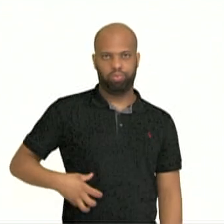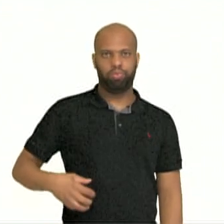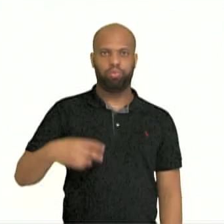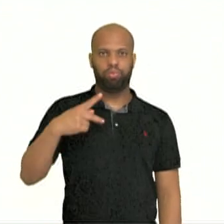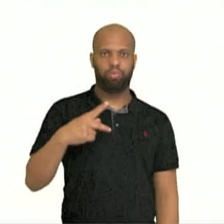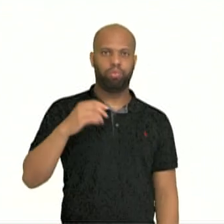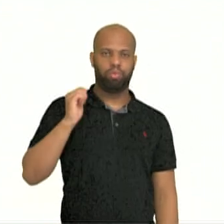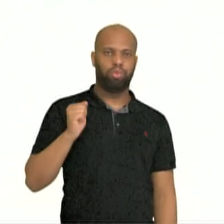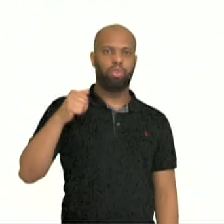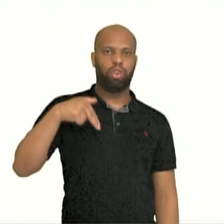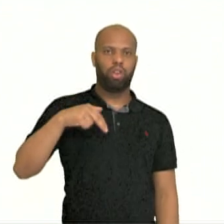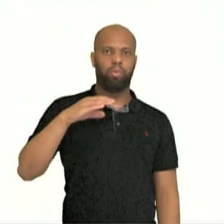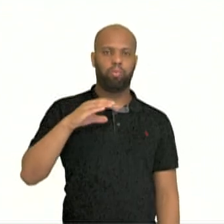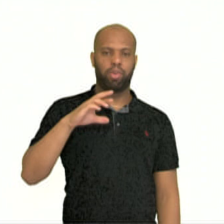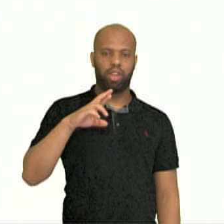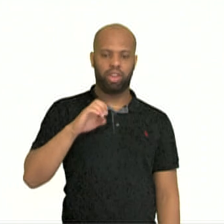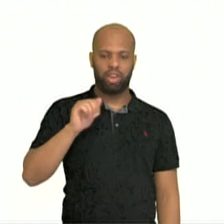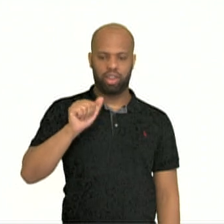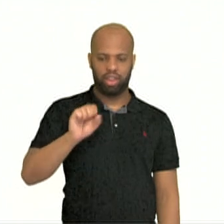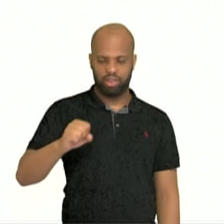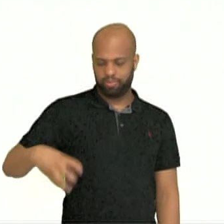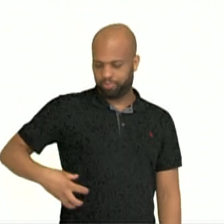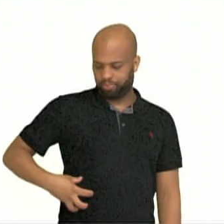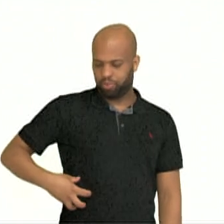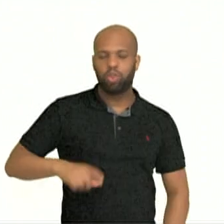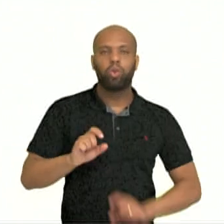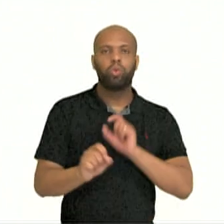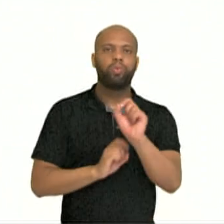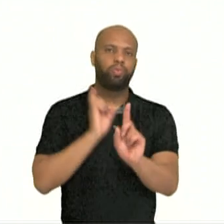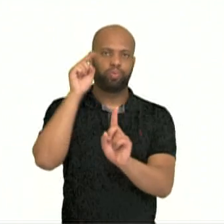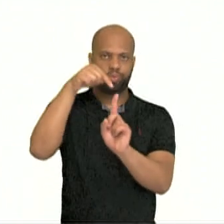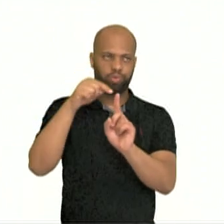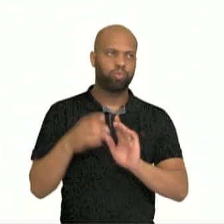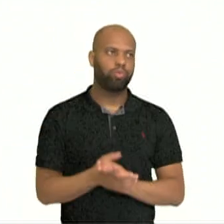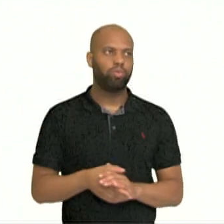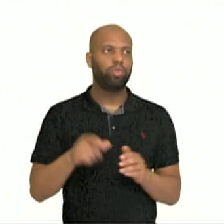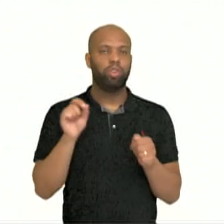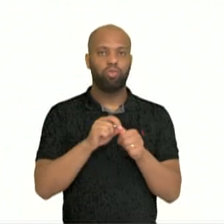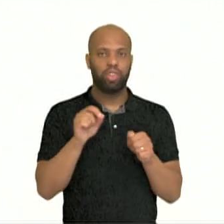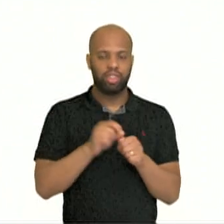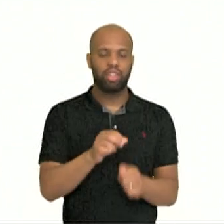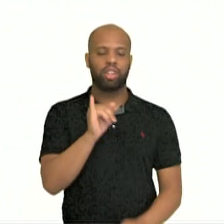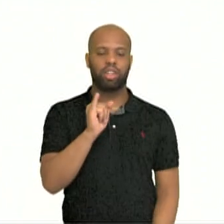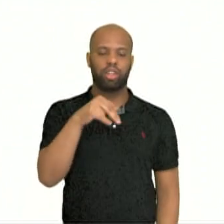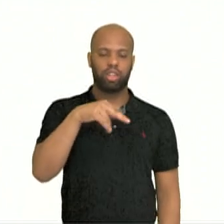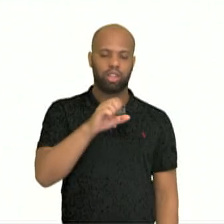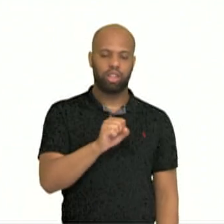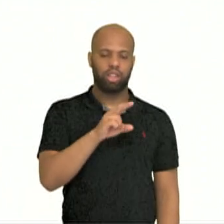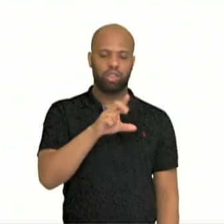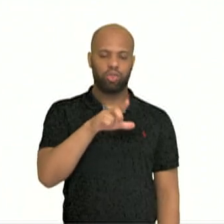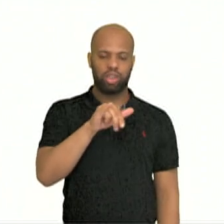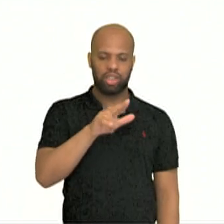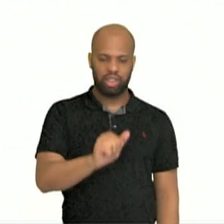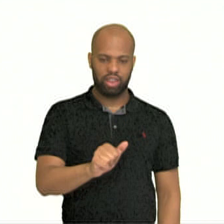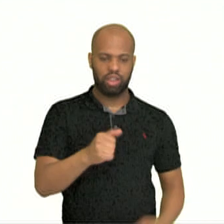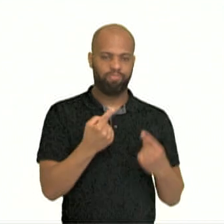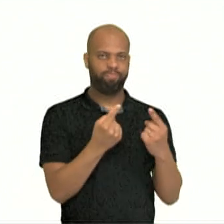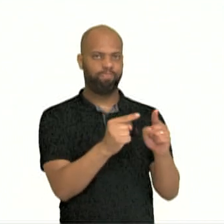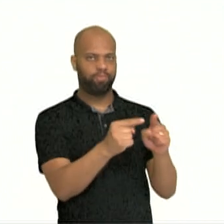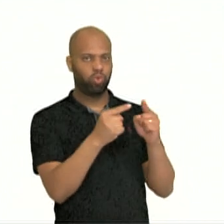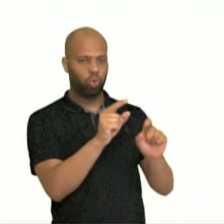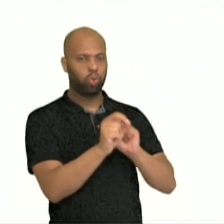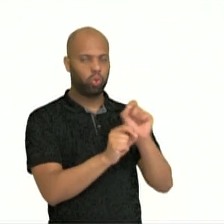intestino delgado. Qual que é a função do pâncreas? Produzir a insulina para combater, né,